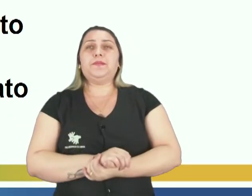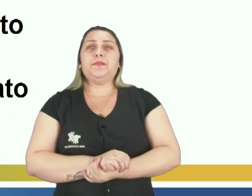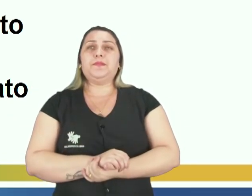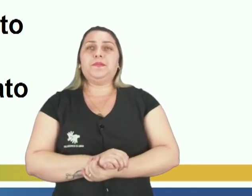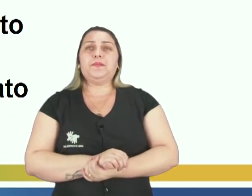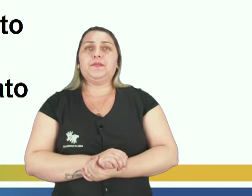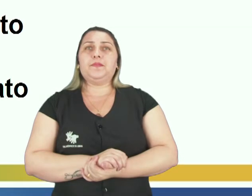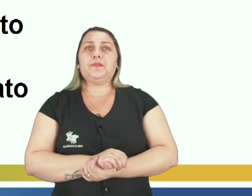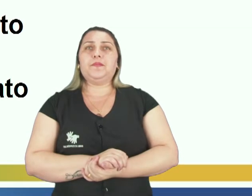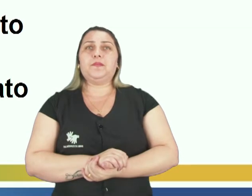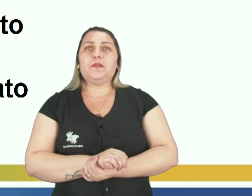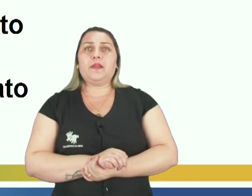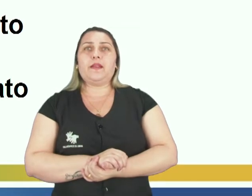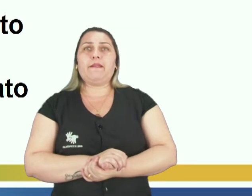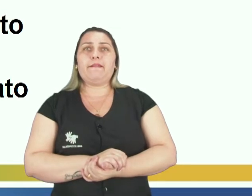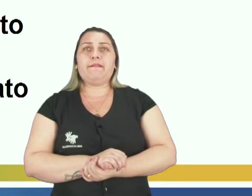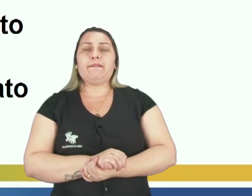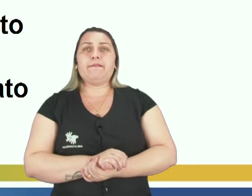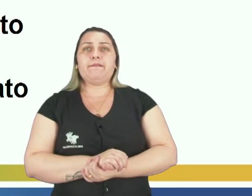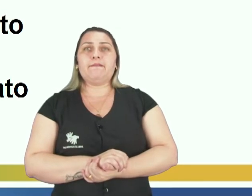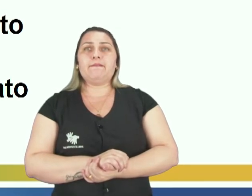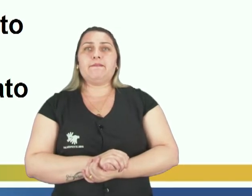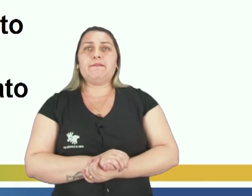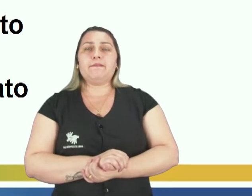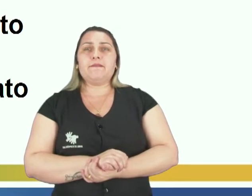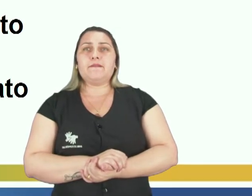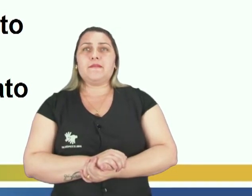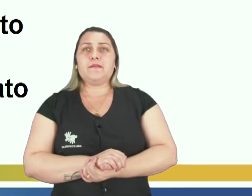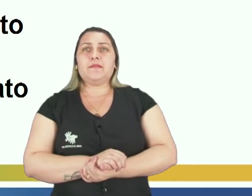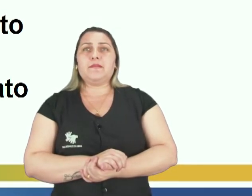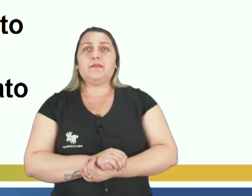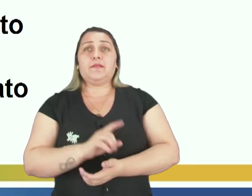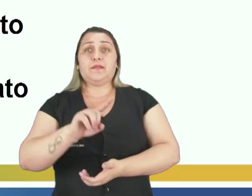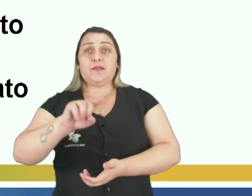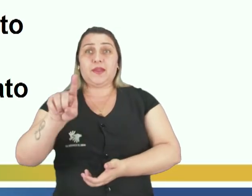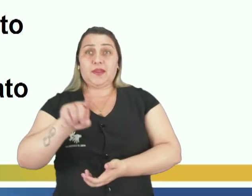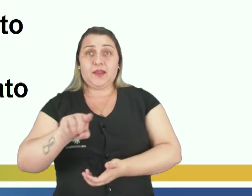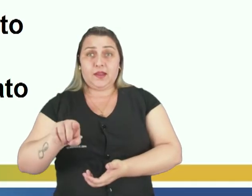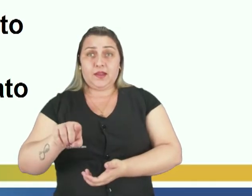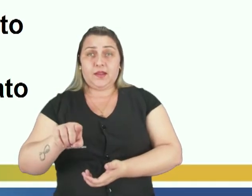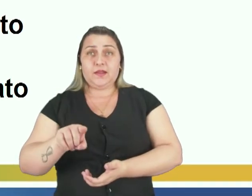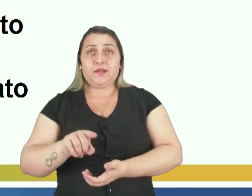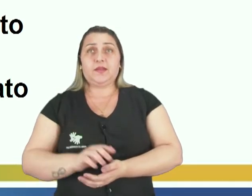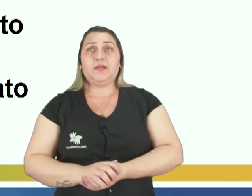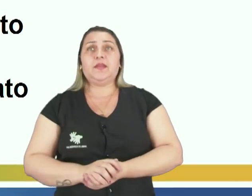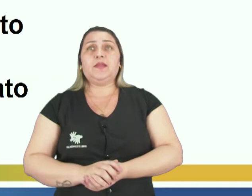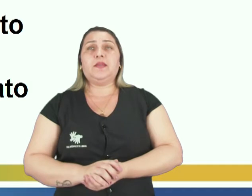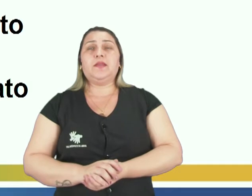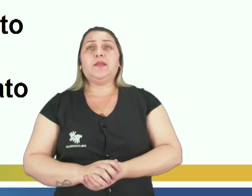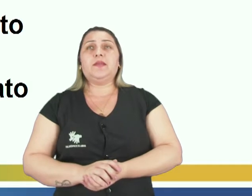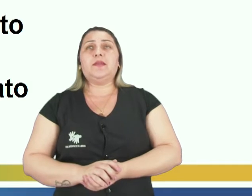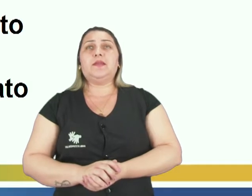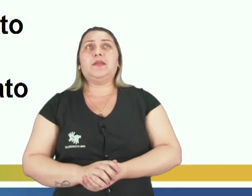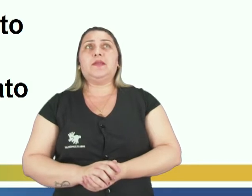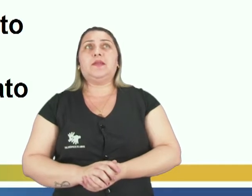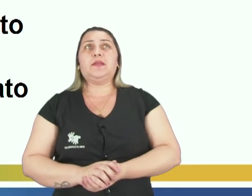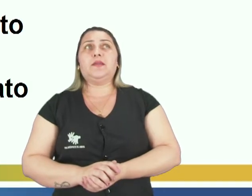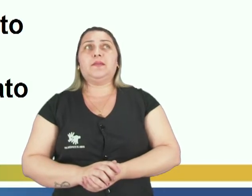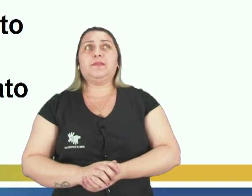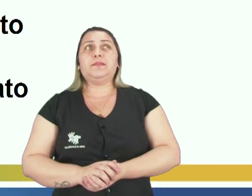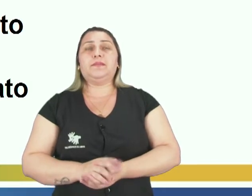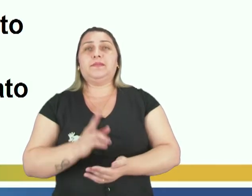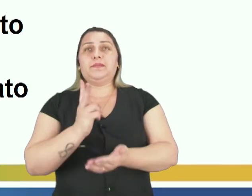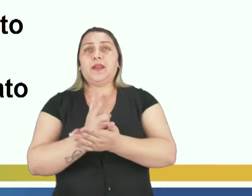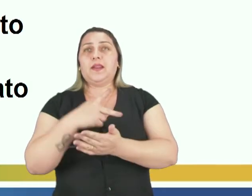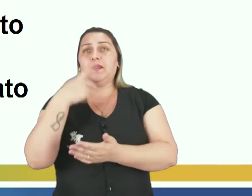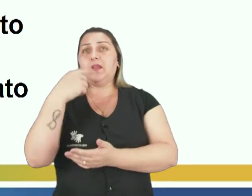sonido similar ao que corresponde à letra Z, certo? Então, ó, o que passa? Minha língua vai estar entre meus dientes